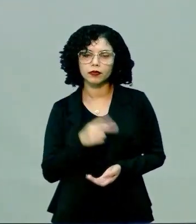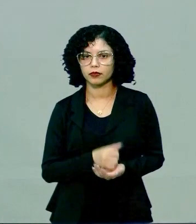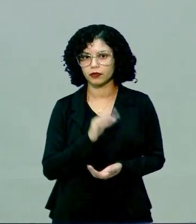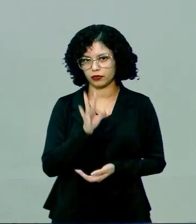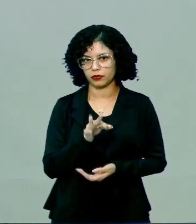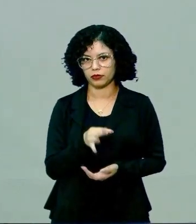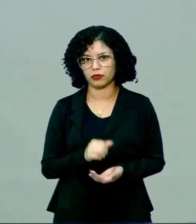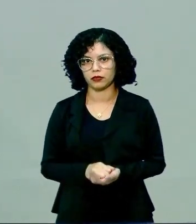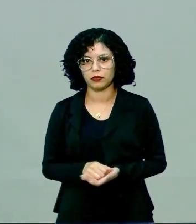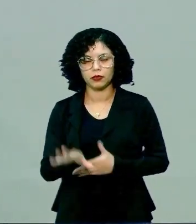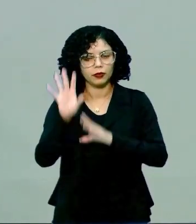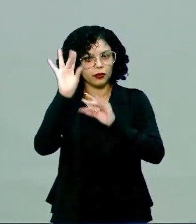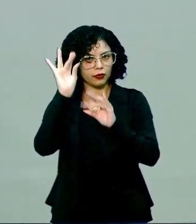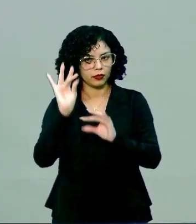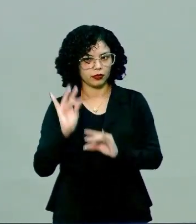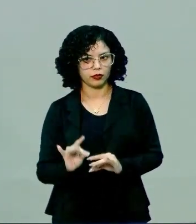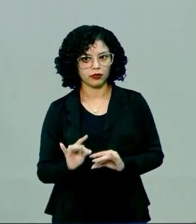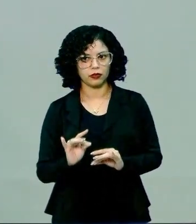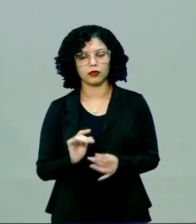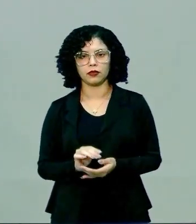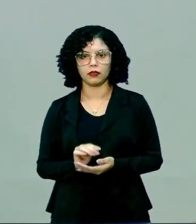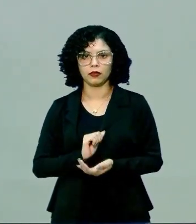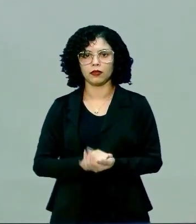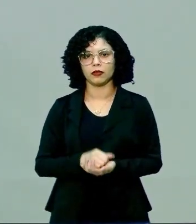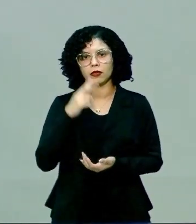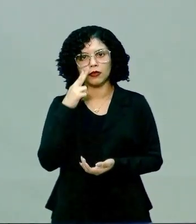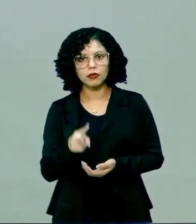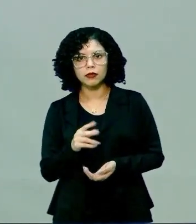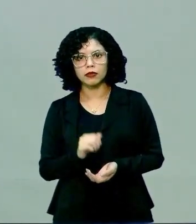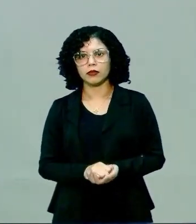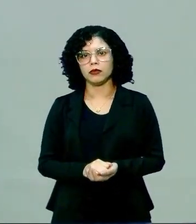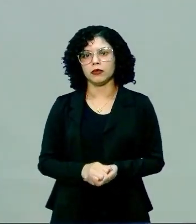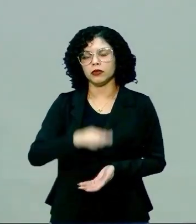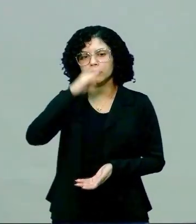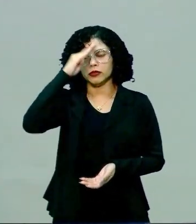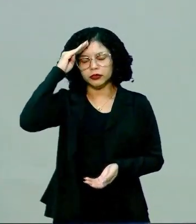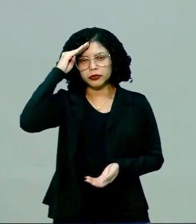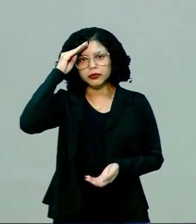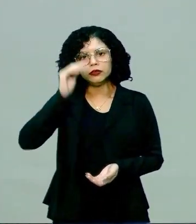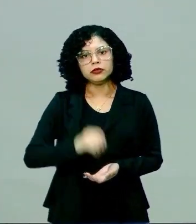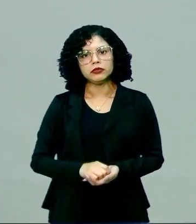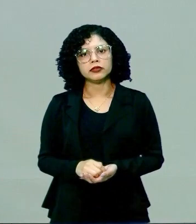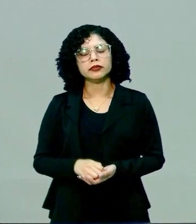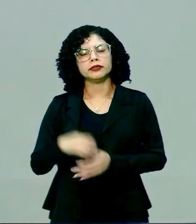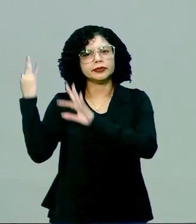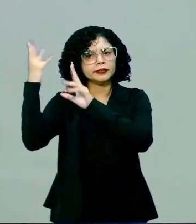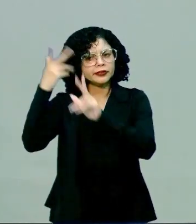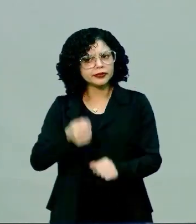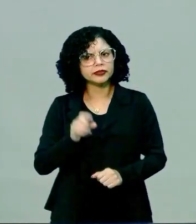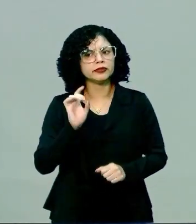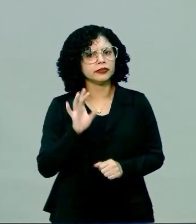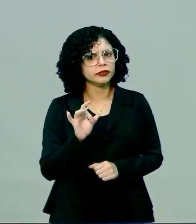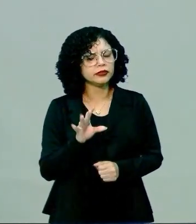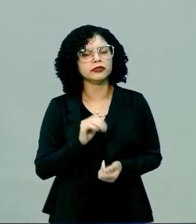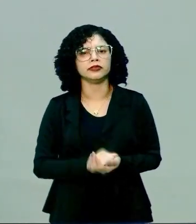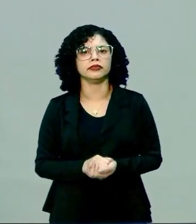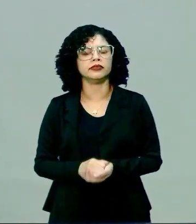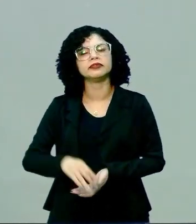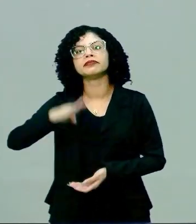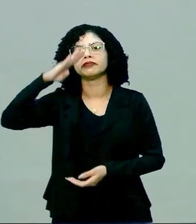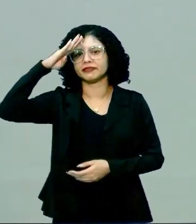direitinho, cada um desses governantes, cada um desses militares. Vamos ver apenas que